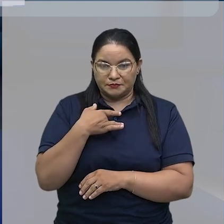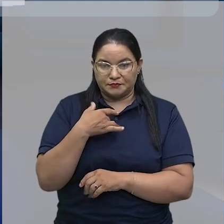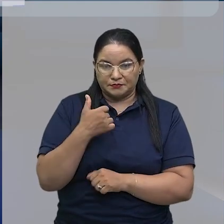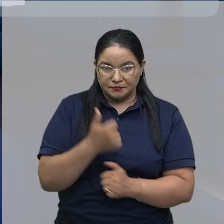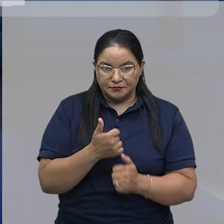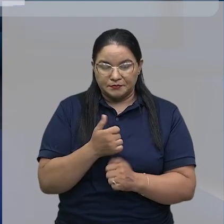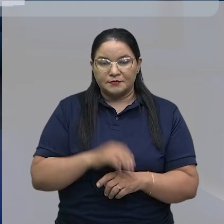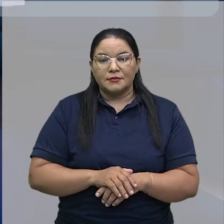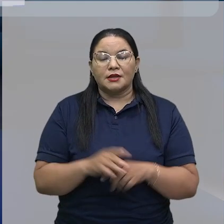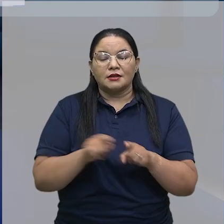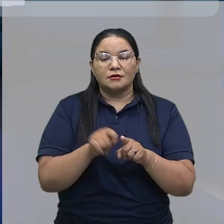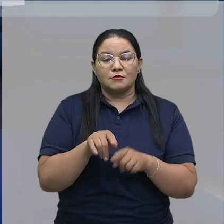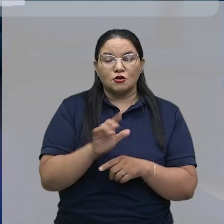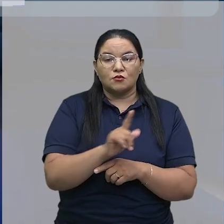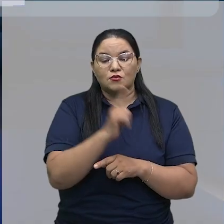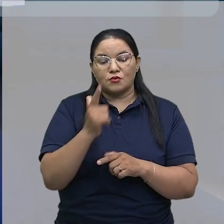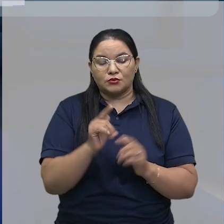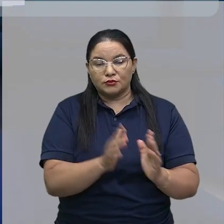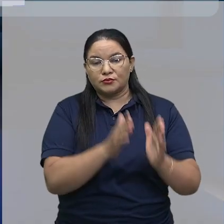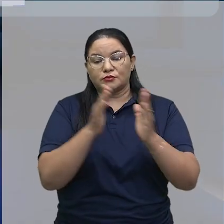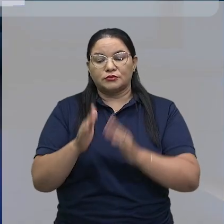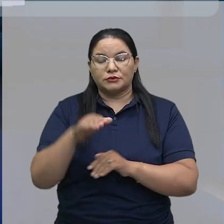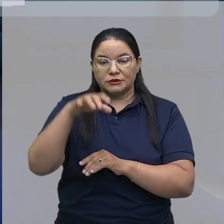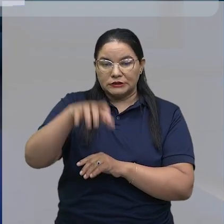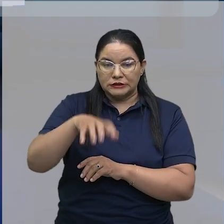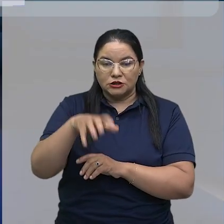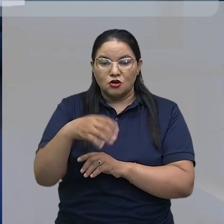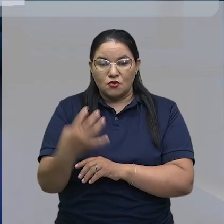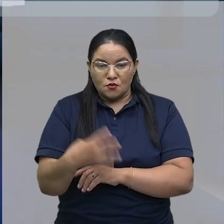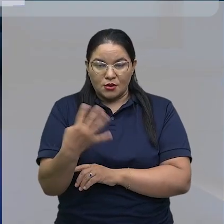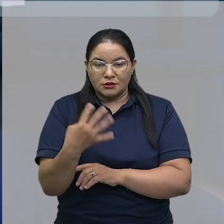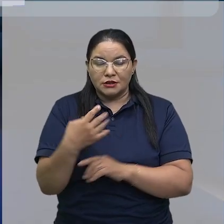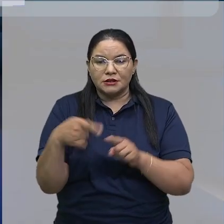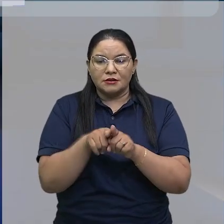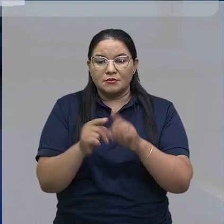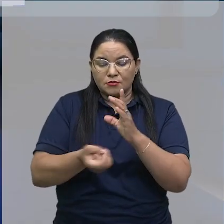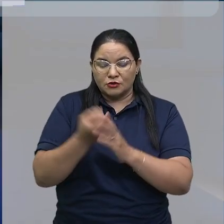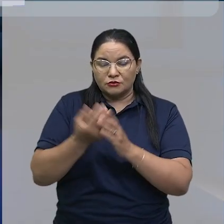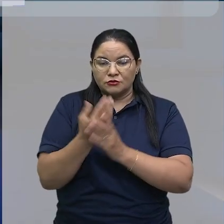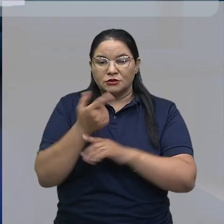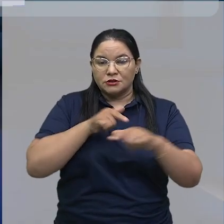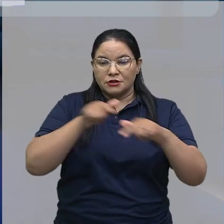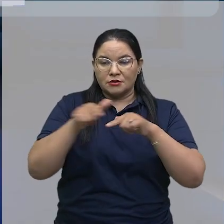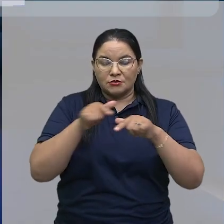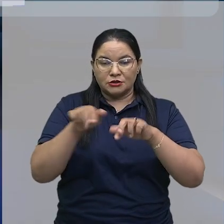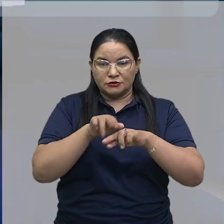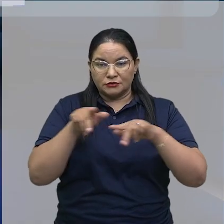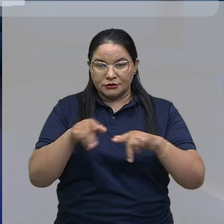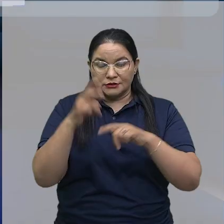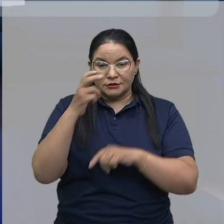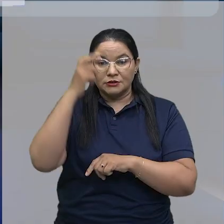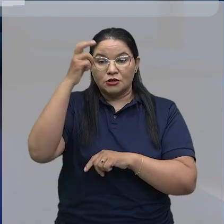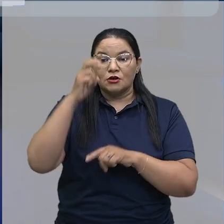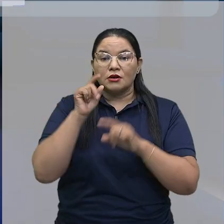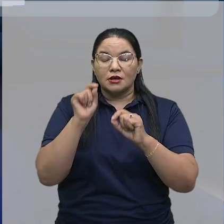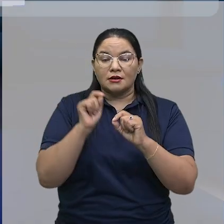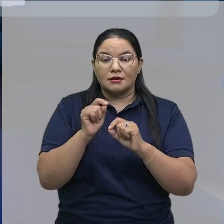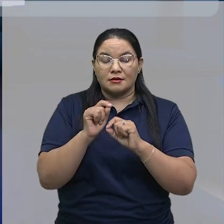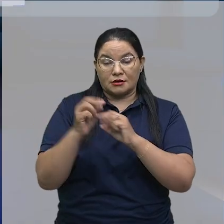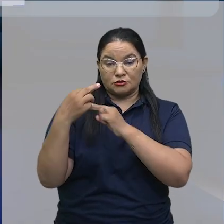setor quaternário, que basicamente produz serviços intelectuais, né? É o responsável